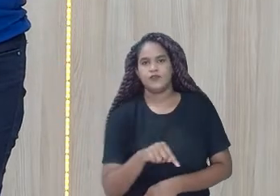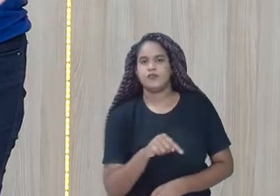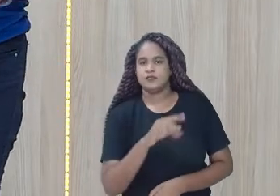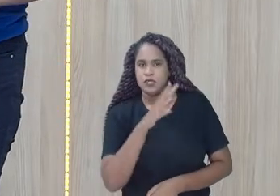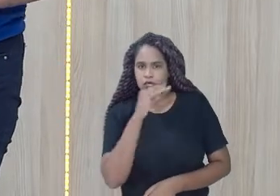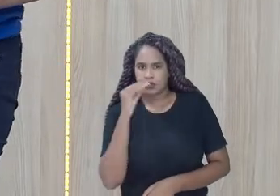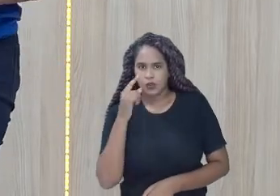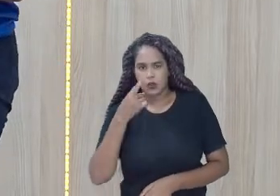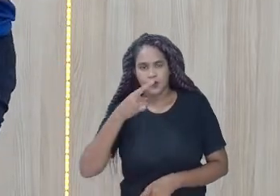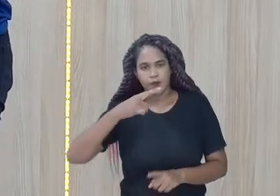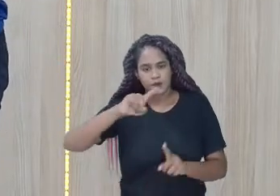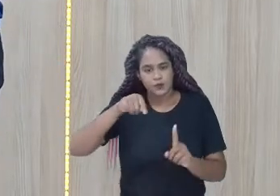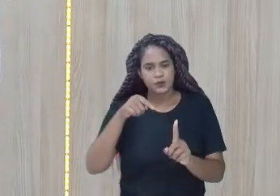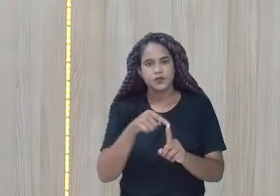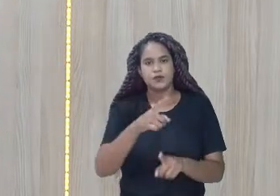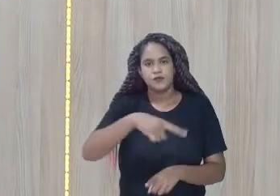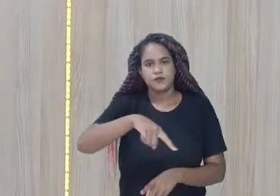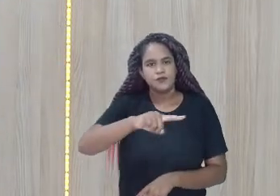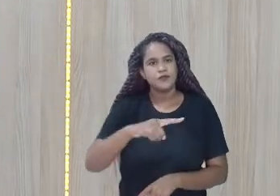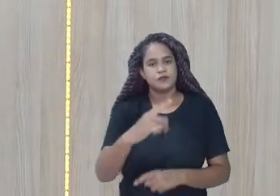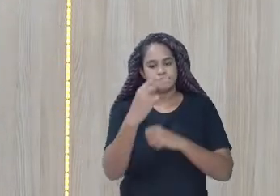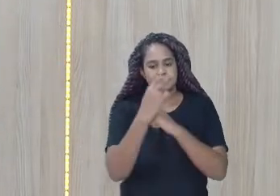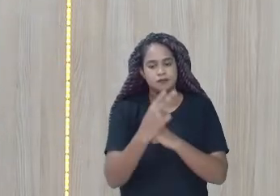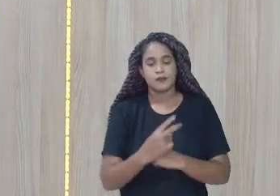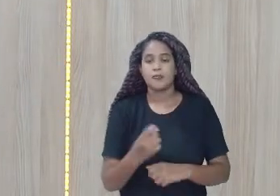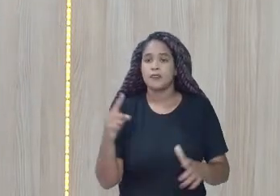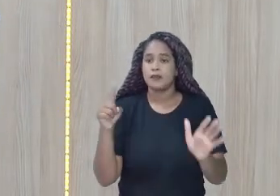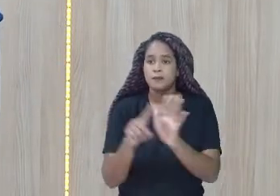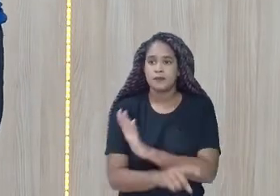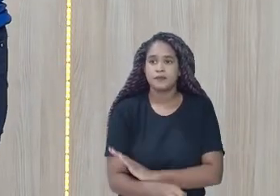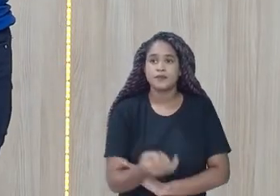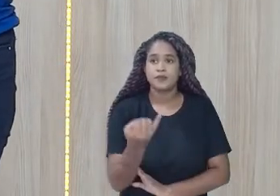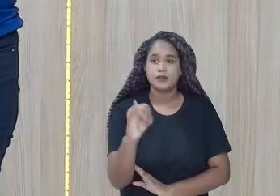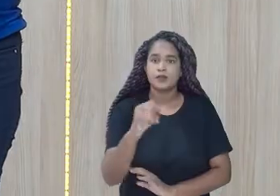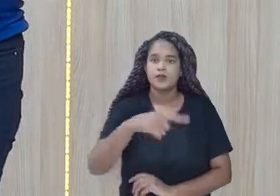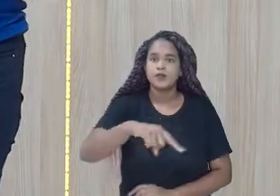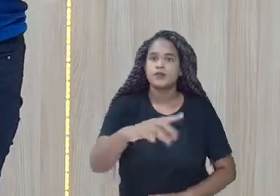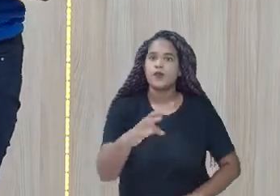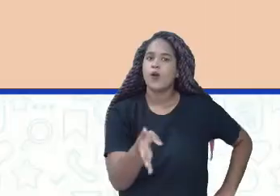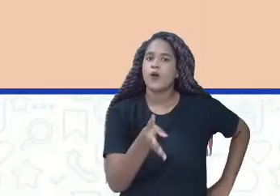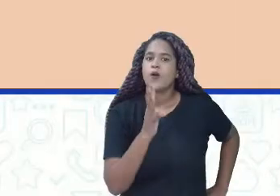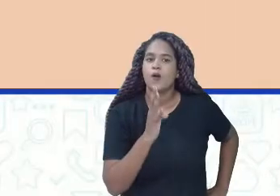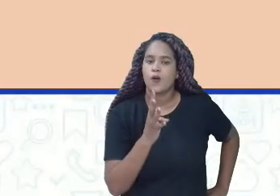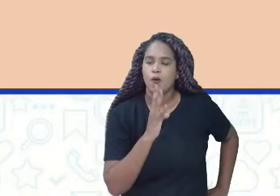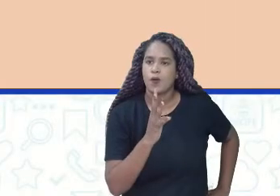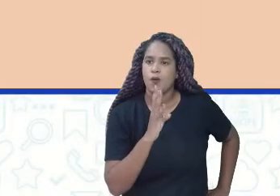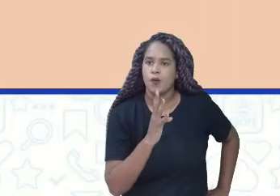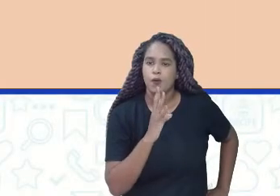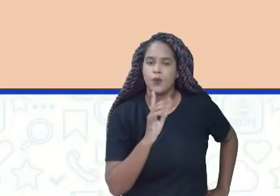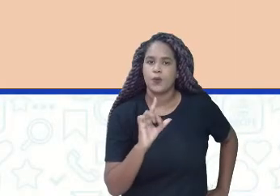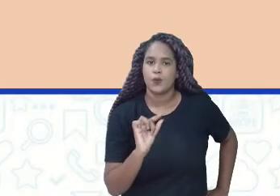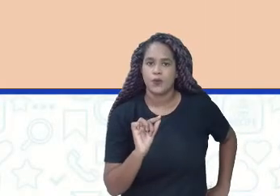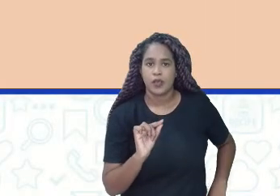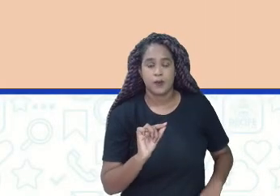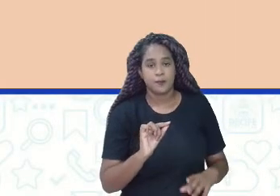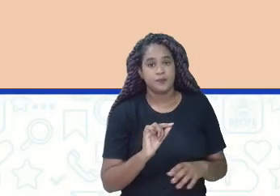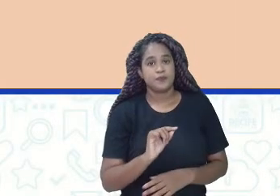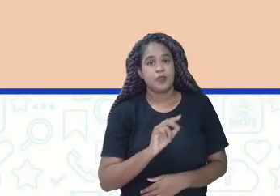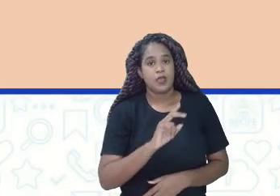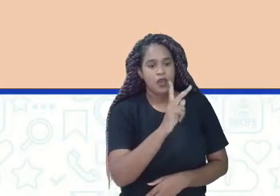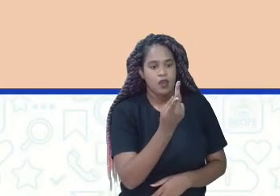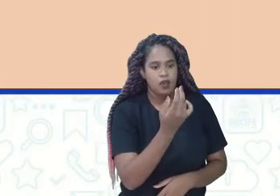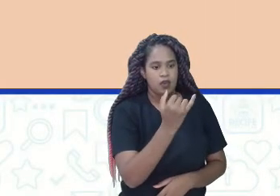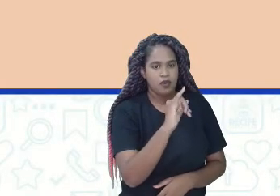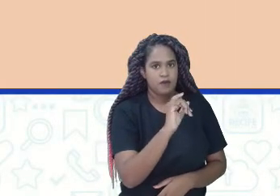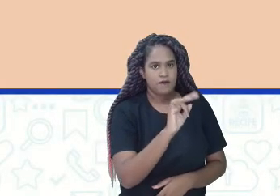para a prevenção. E eu tenho uma pergunta aí, se vocês tinham conhecimento que HIV e